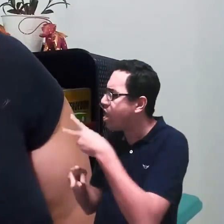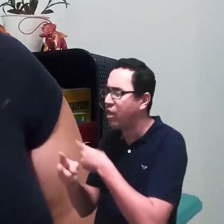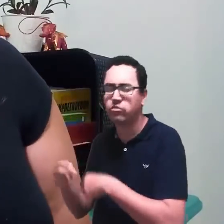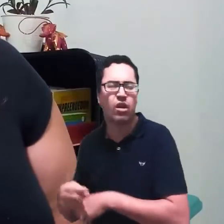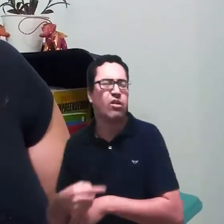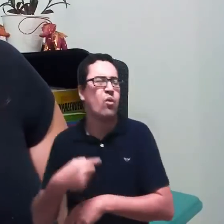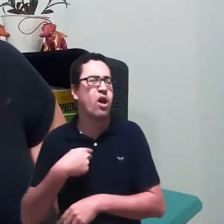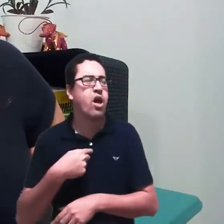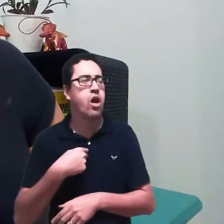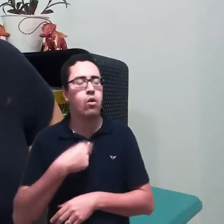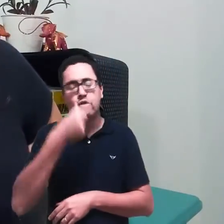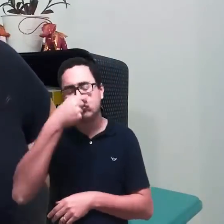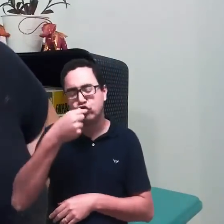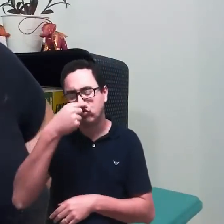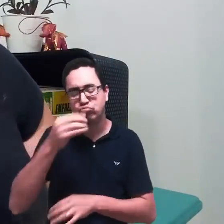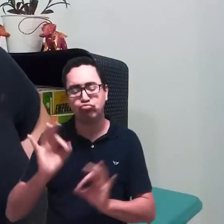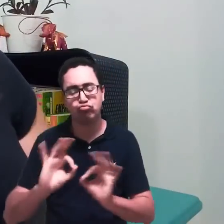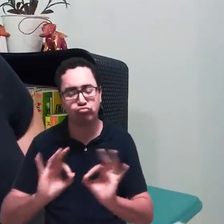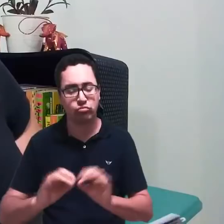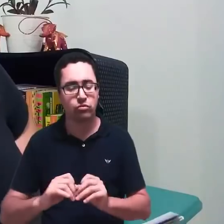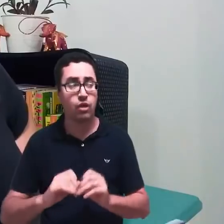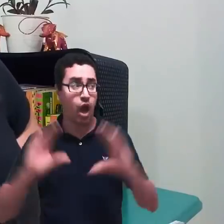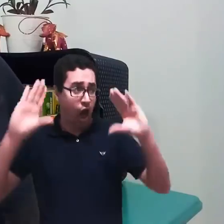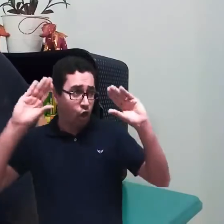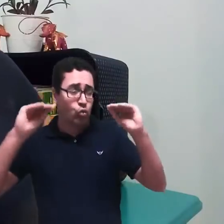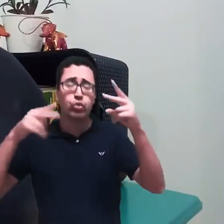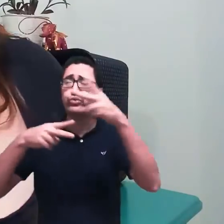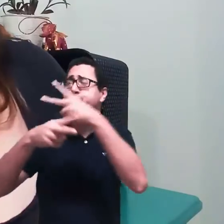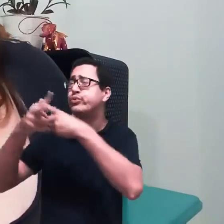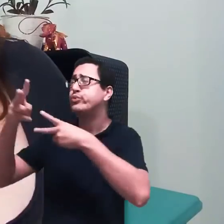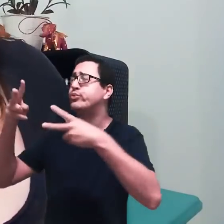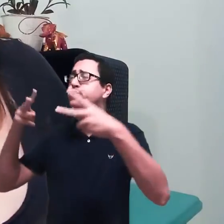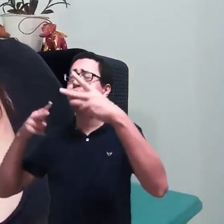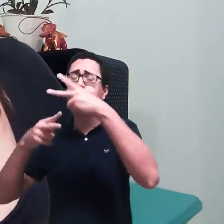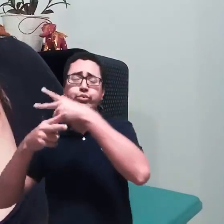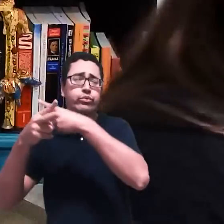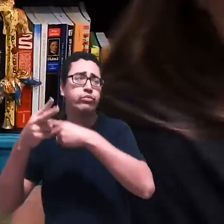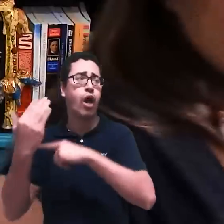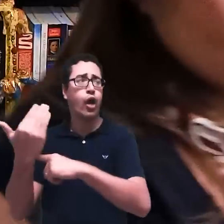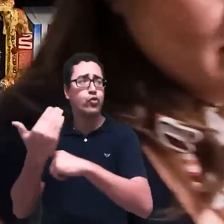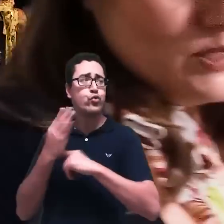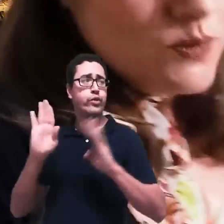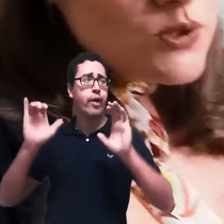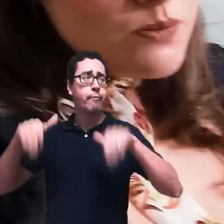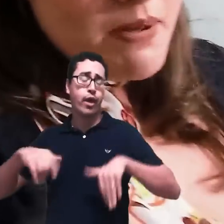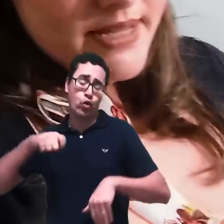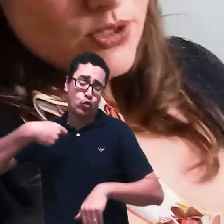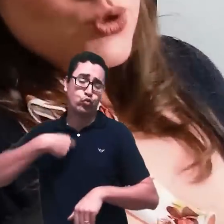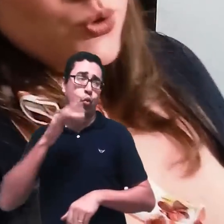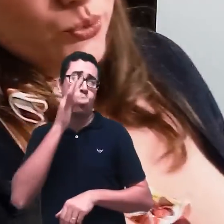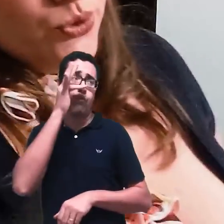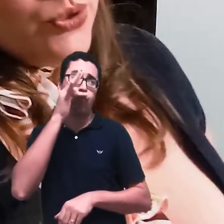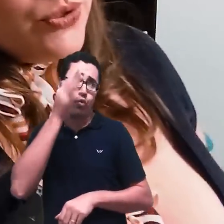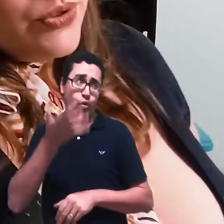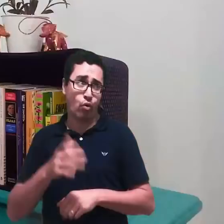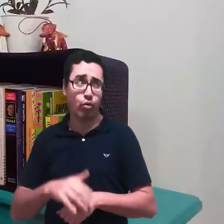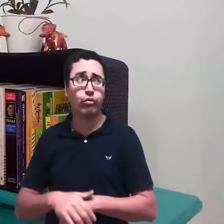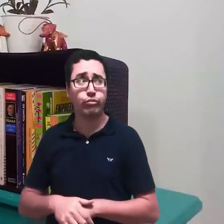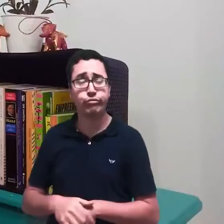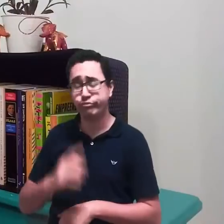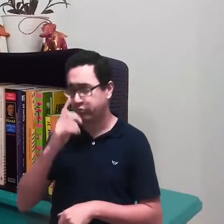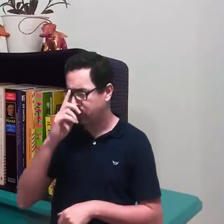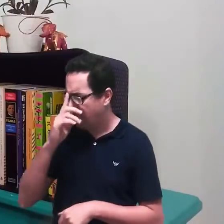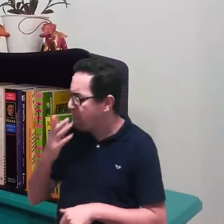resfriada assim. A brisa fresca da noite me fará bem. Sou uma flor. Mas e os bichos?